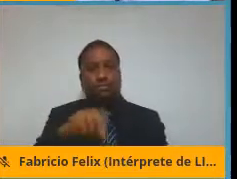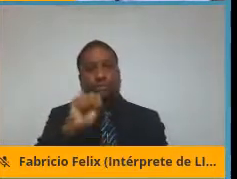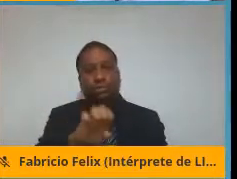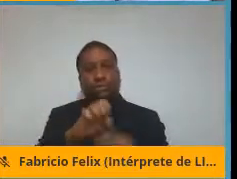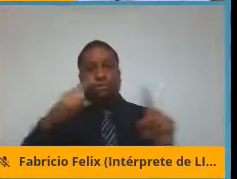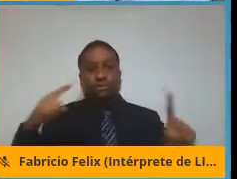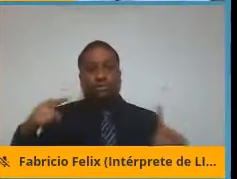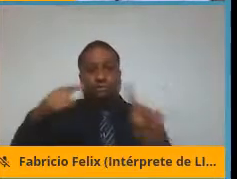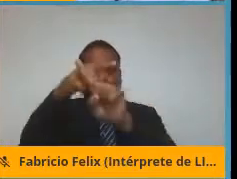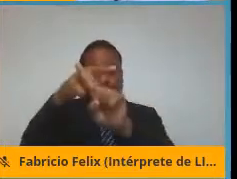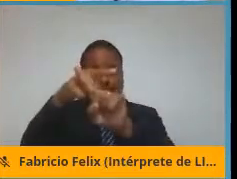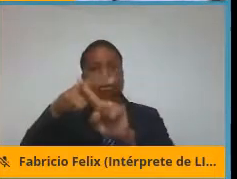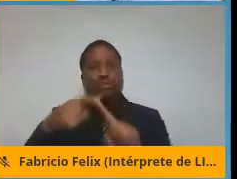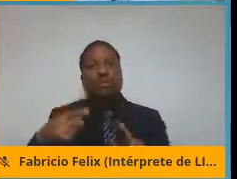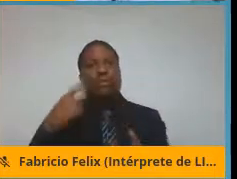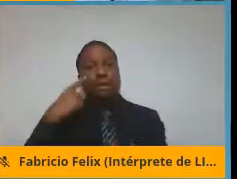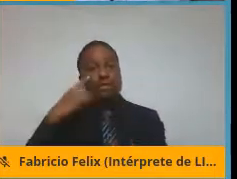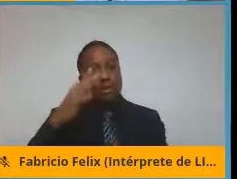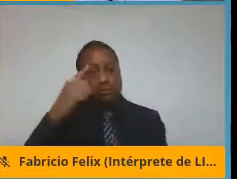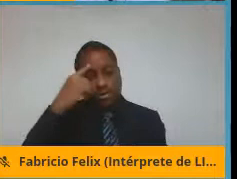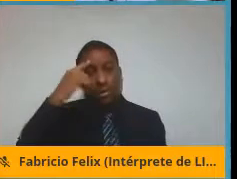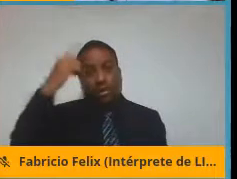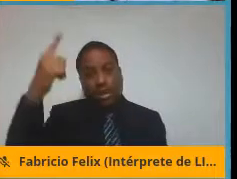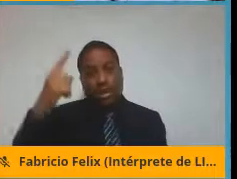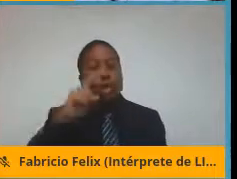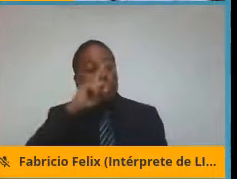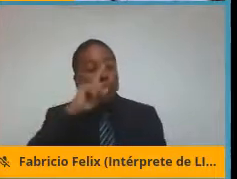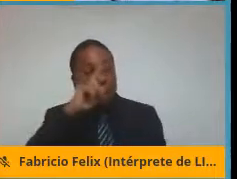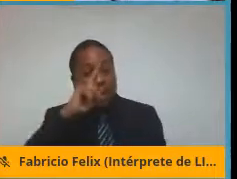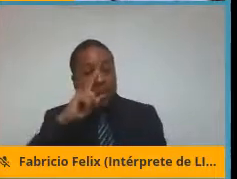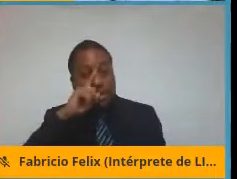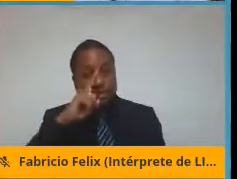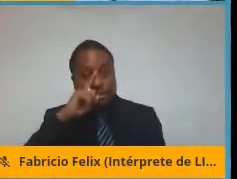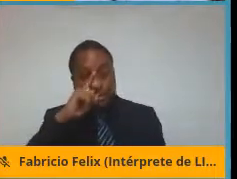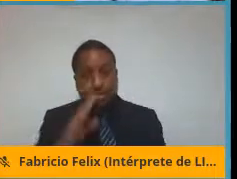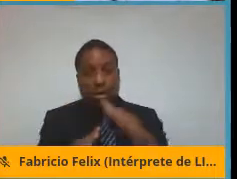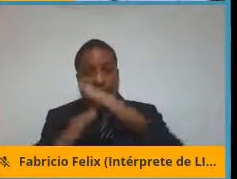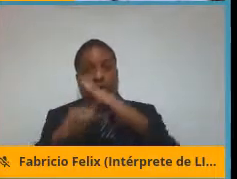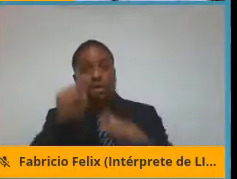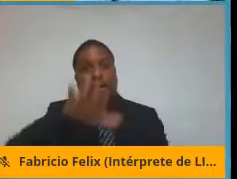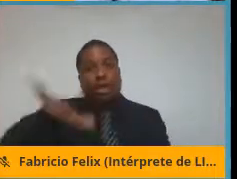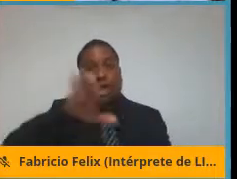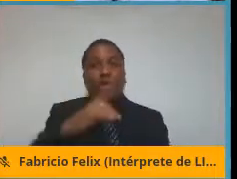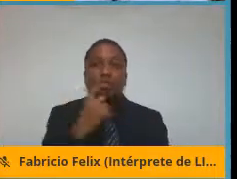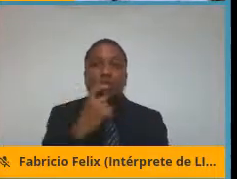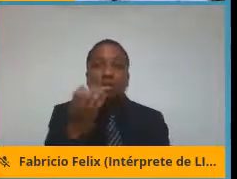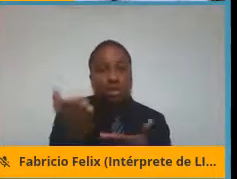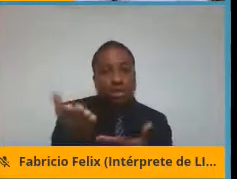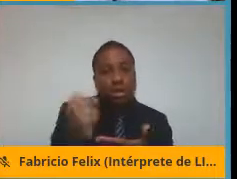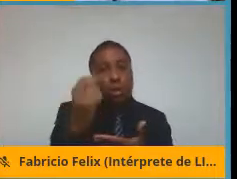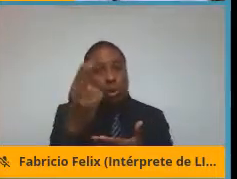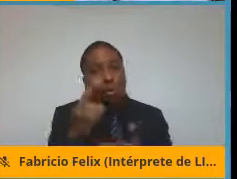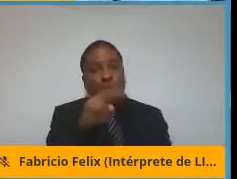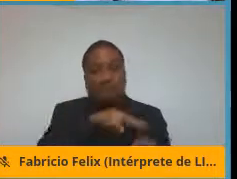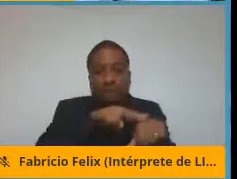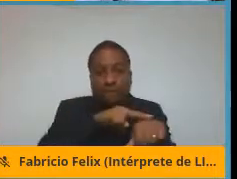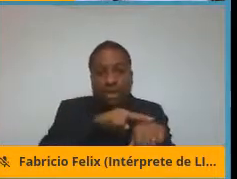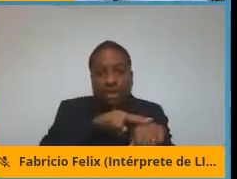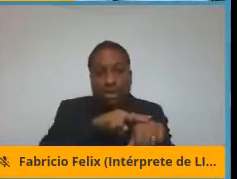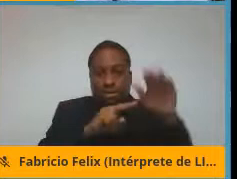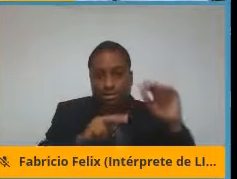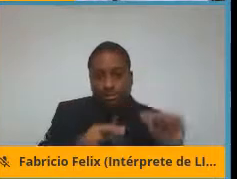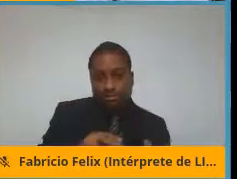infecciosos ativos, a gente tem uma ideia de se o risco é alto, que seria essa região vermelha, ou se o risco é baixo, que seria essa região